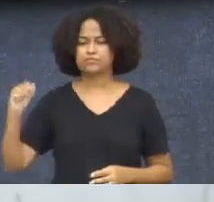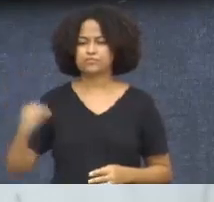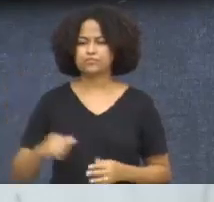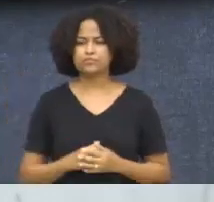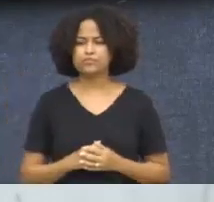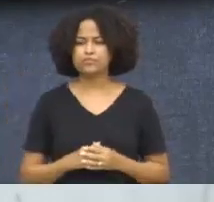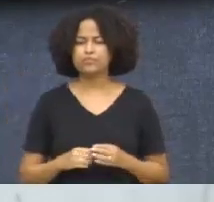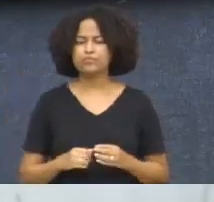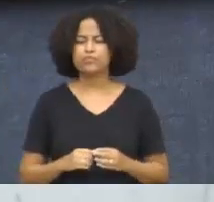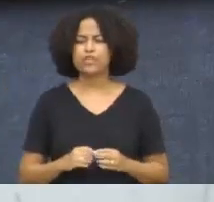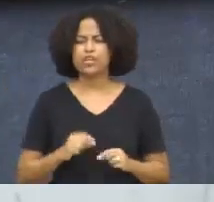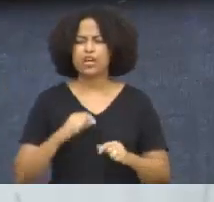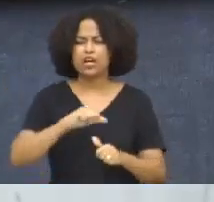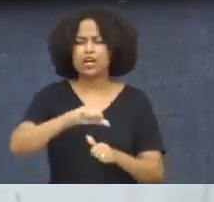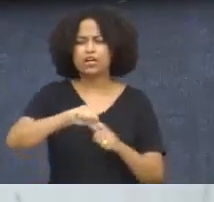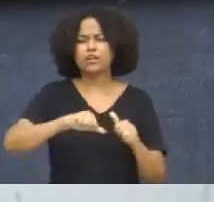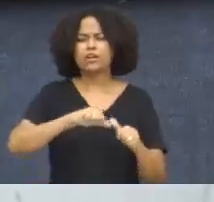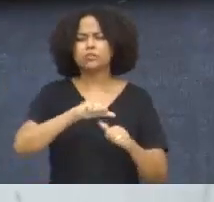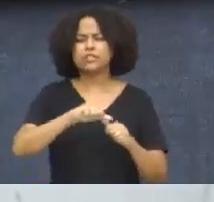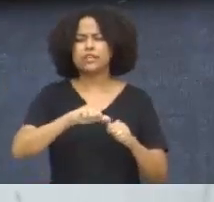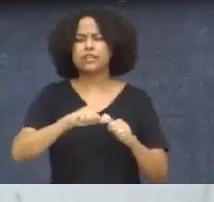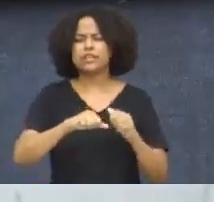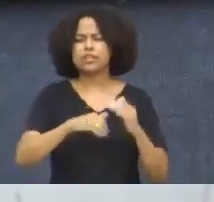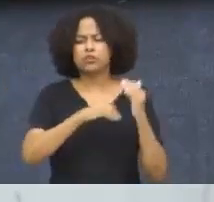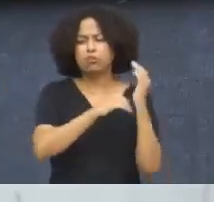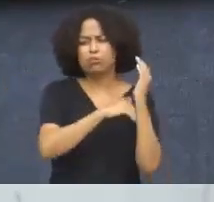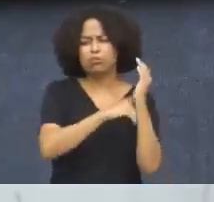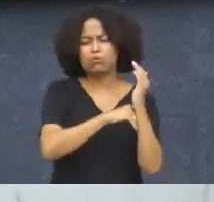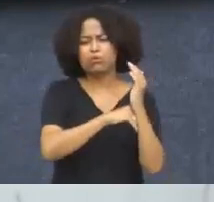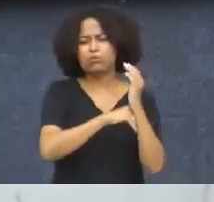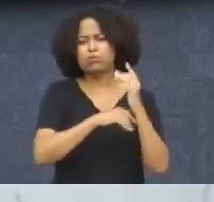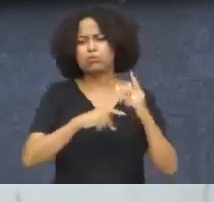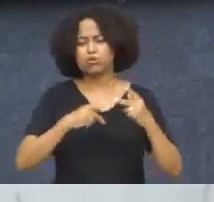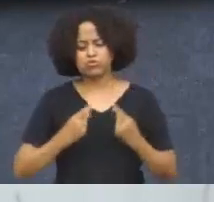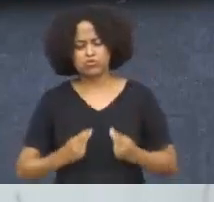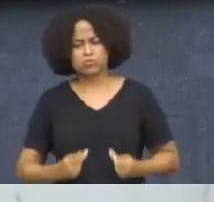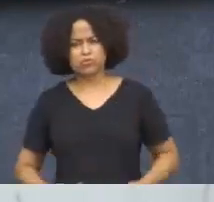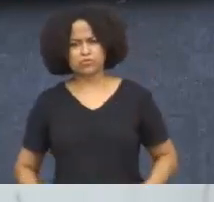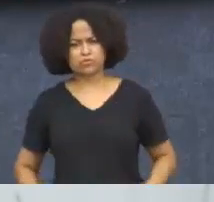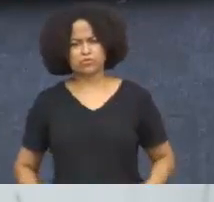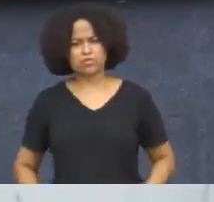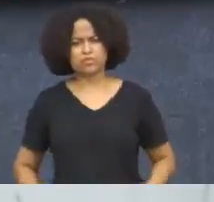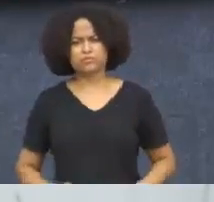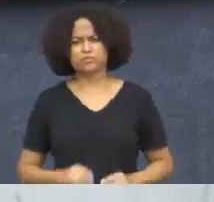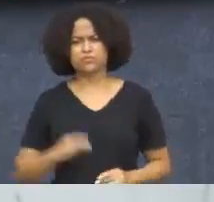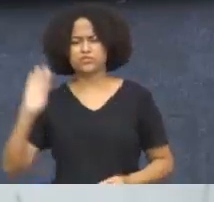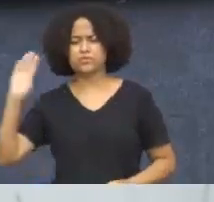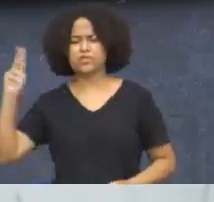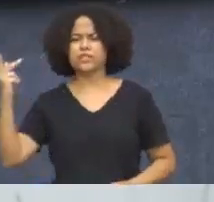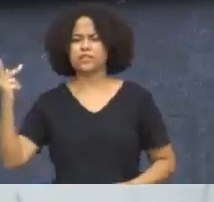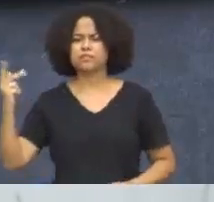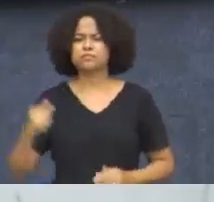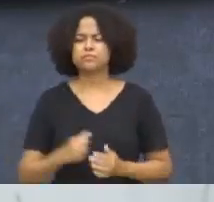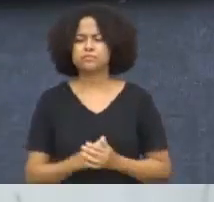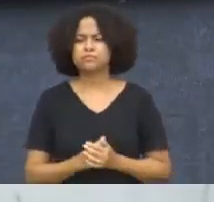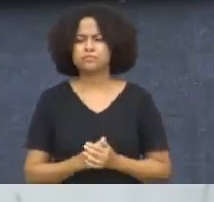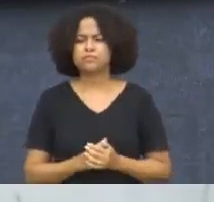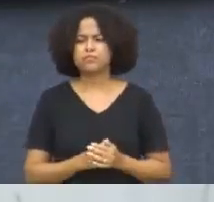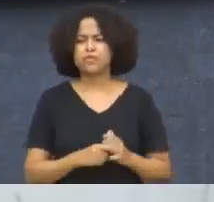8.616/2003, que contém o Código de Postura do município de Belo Horizonte. Projeto de lei número